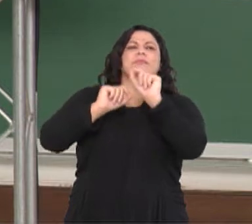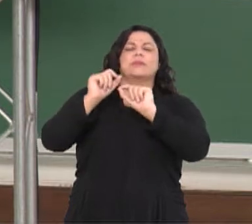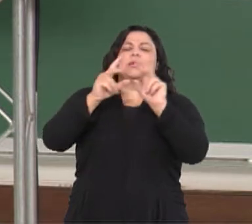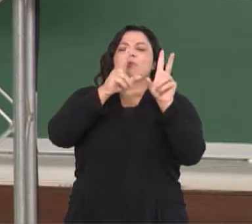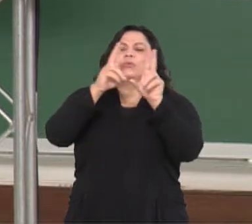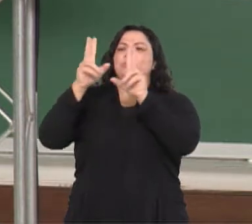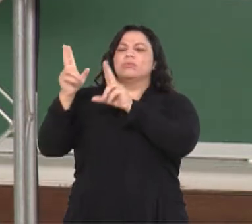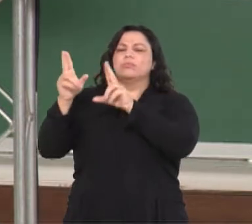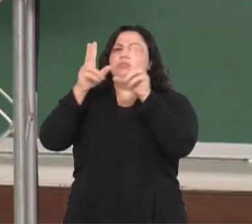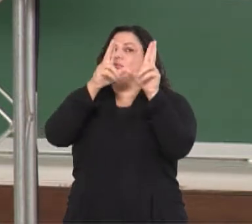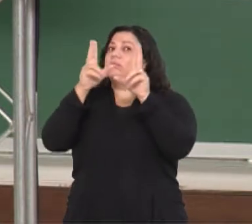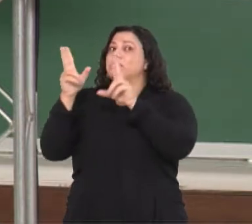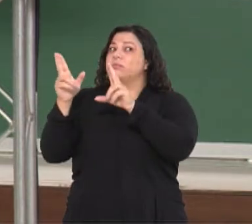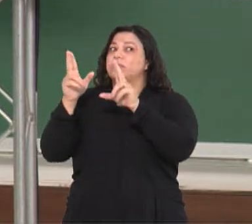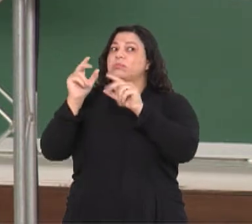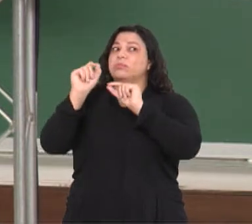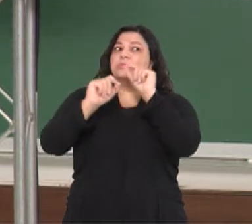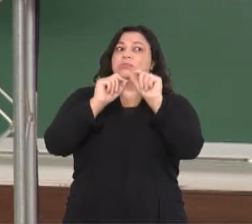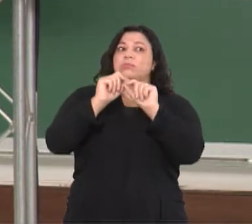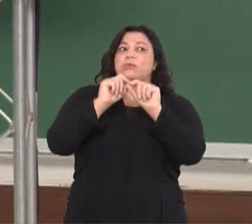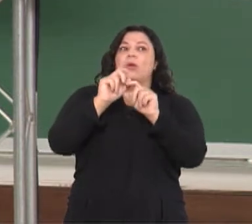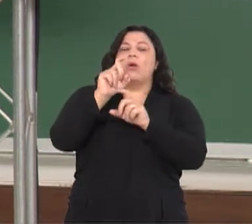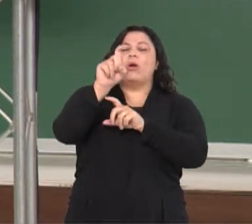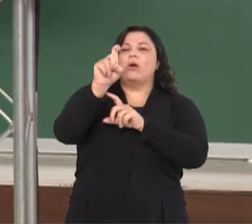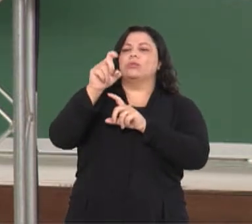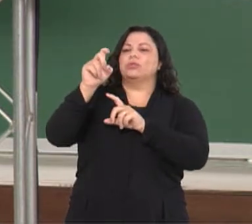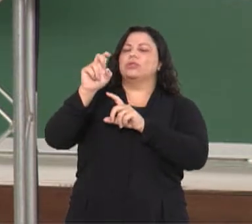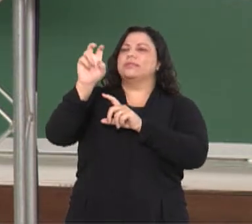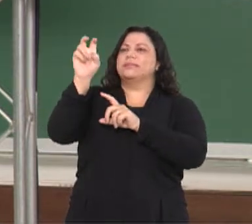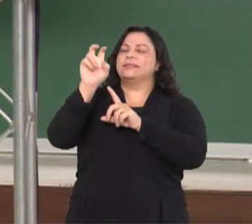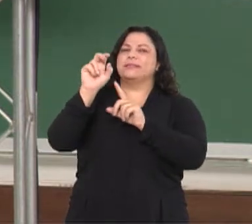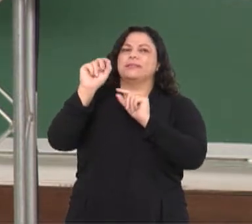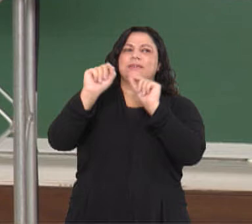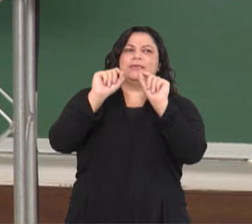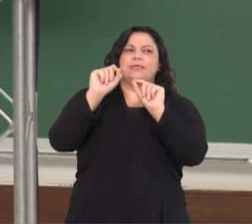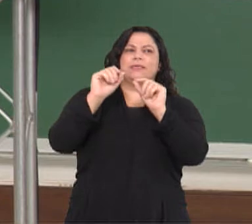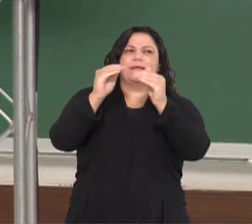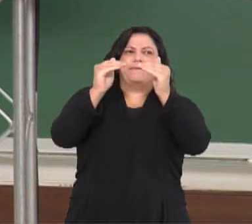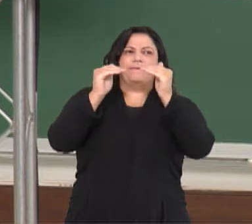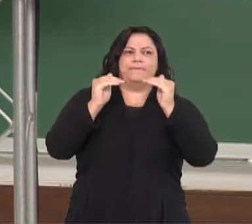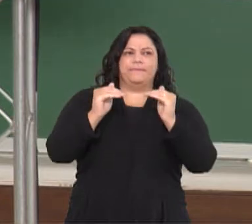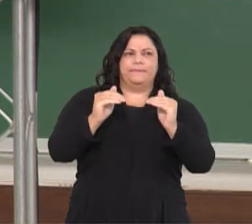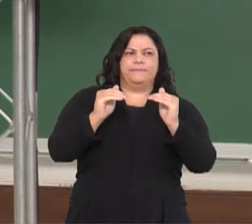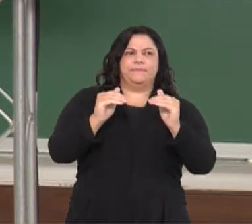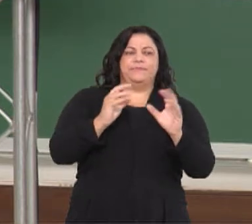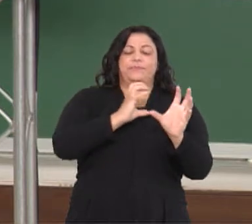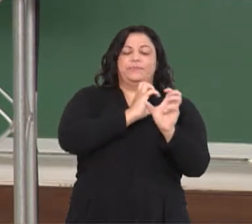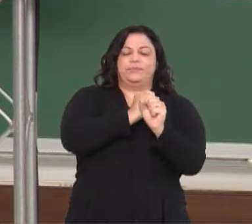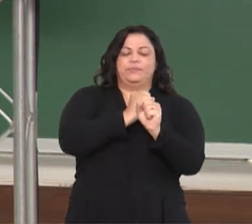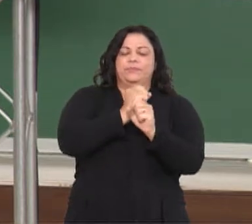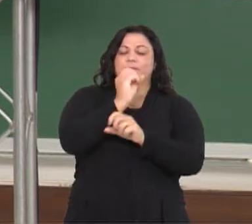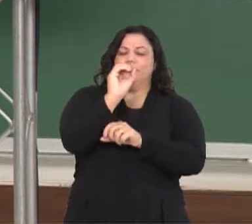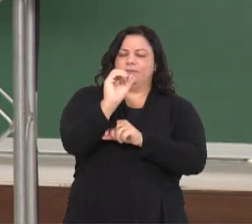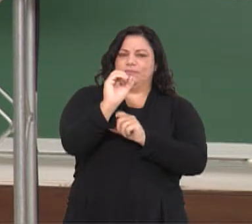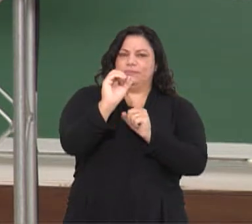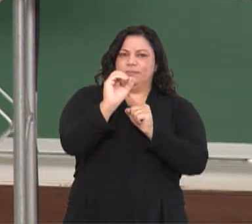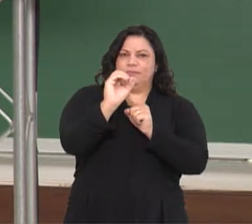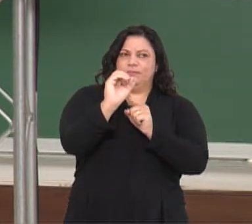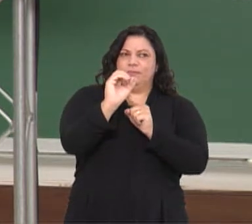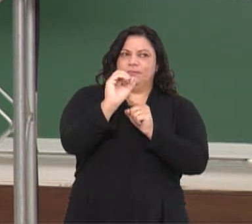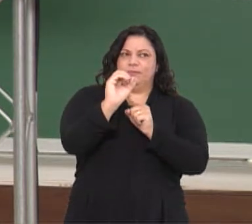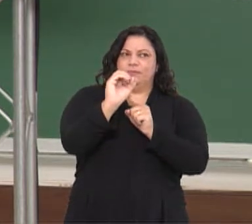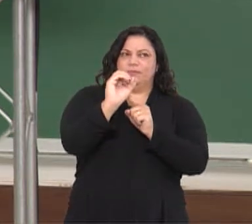iguais. Então, lá, x à quinta, aqui à frente eu tenho 2, no primeiro polinômio não tenho nada, então vou somar o zero. X ao